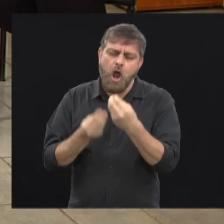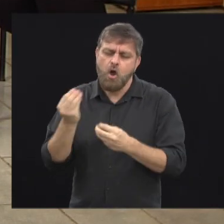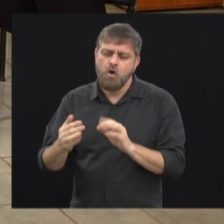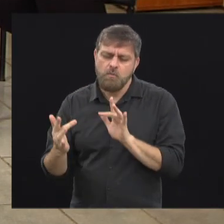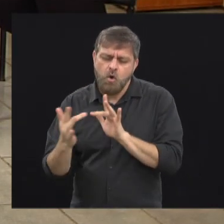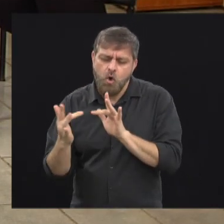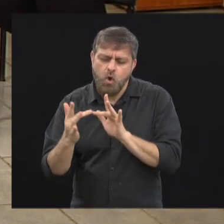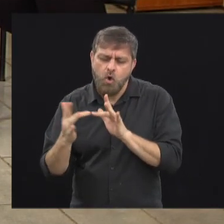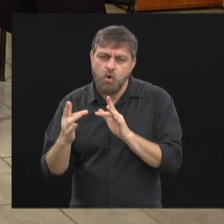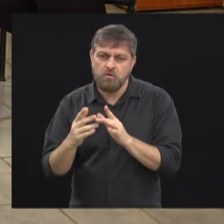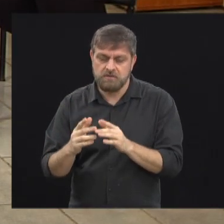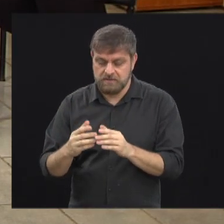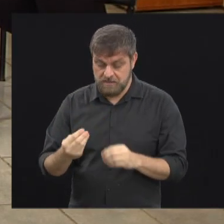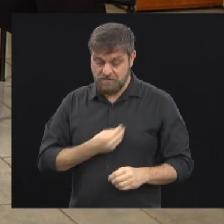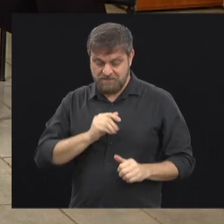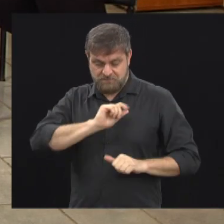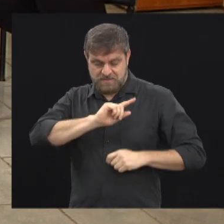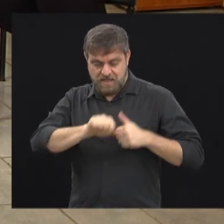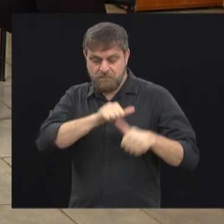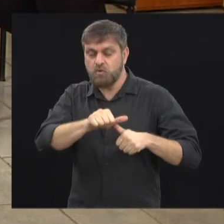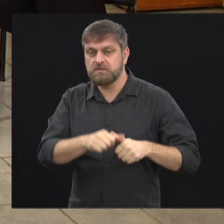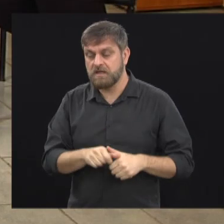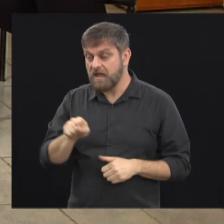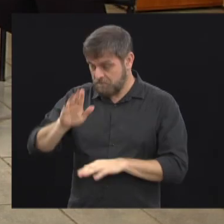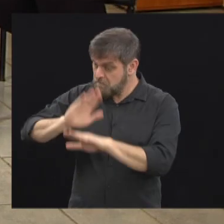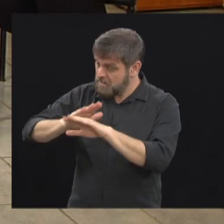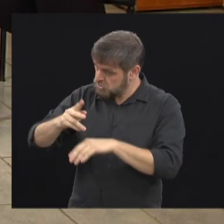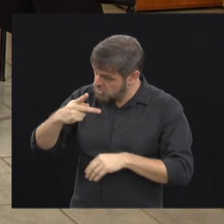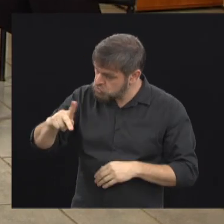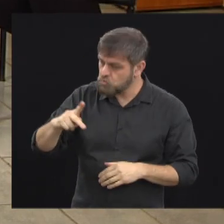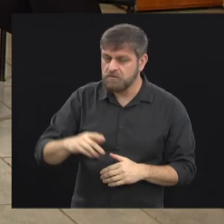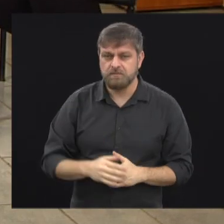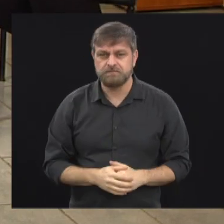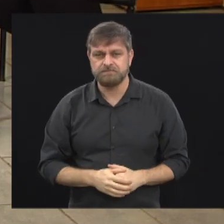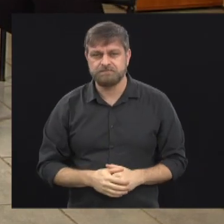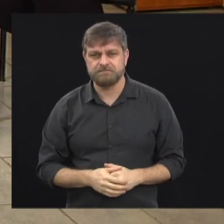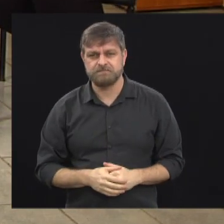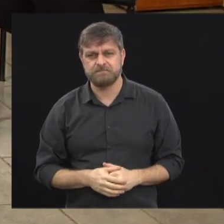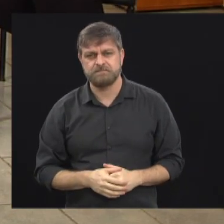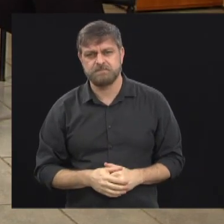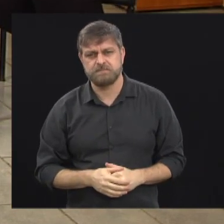envolver, por que transformar a vida mesmo das pessoas, que é o que vocês fazem. Olímpia?